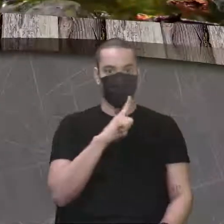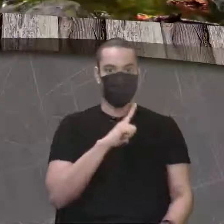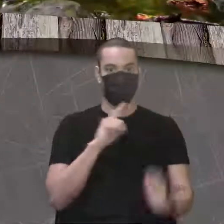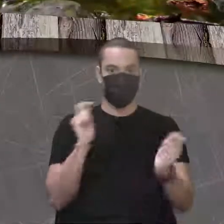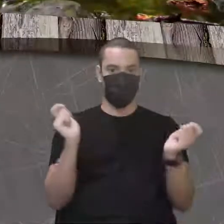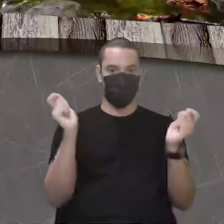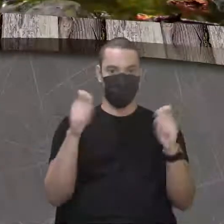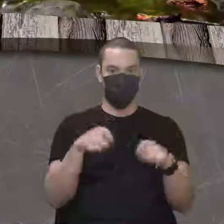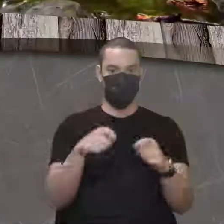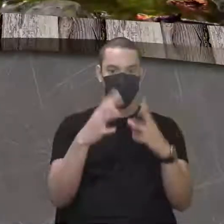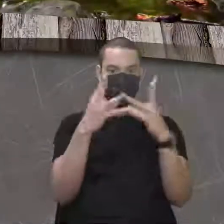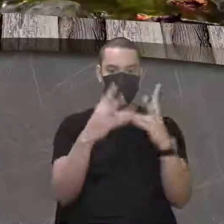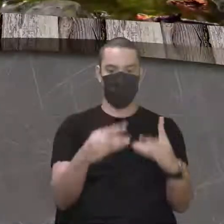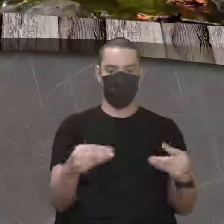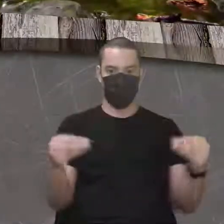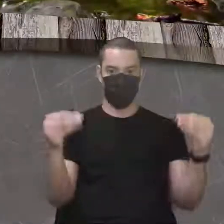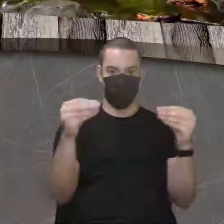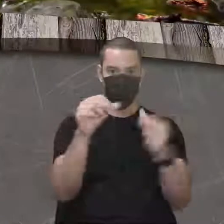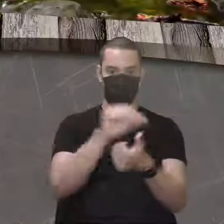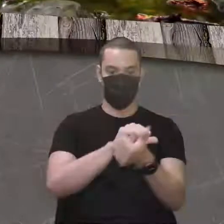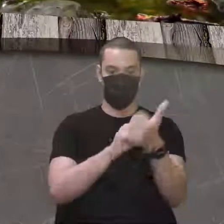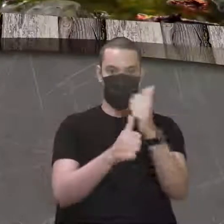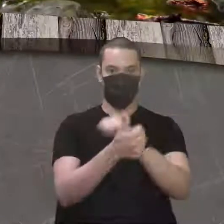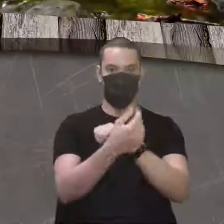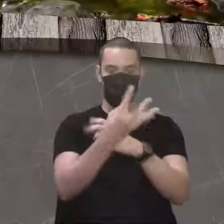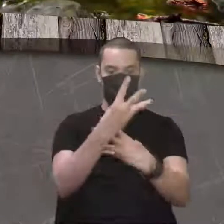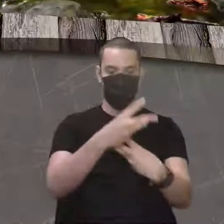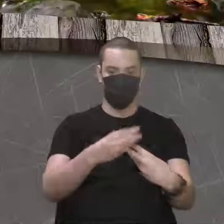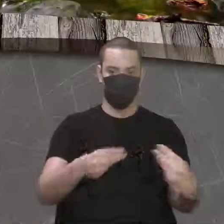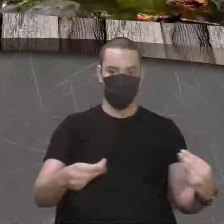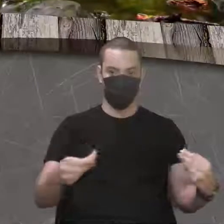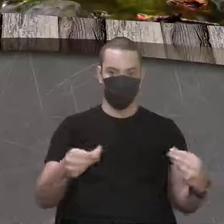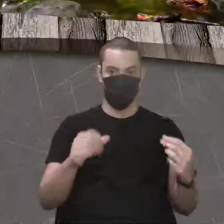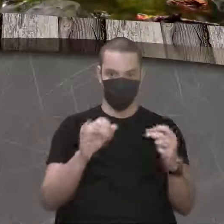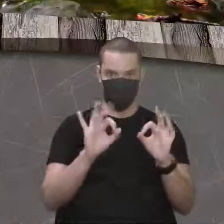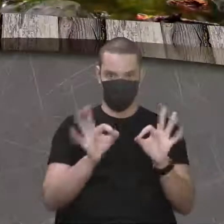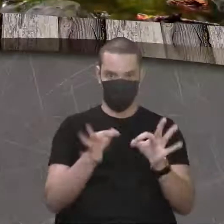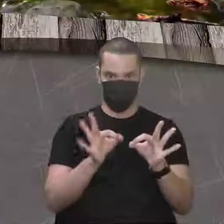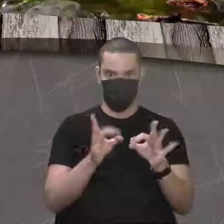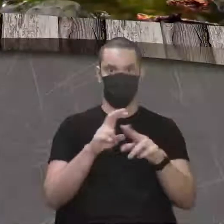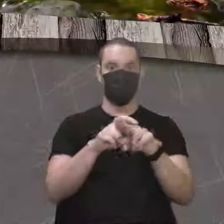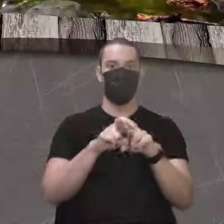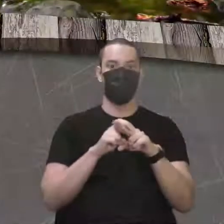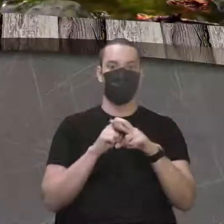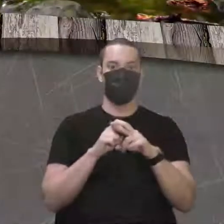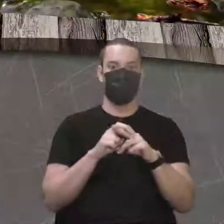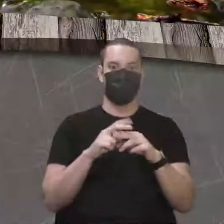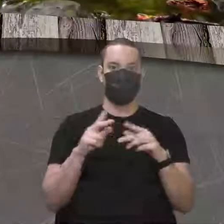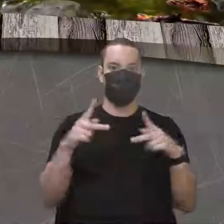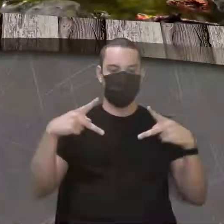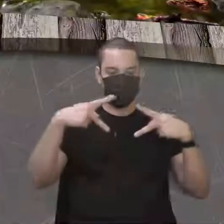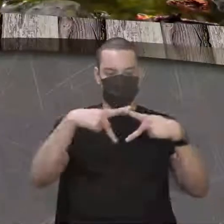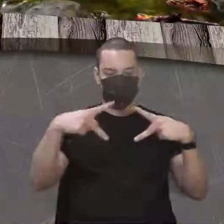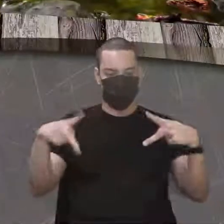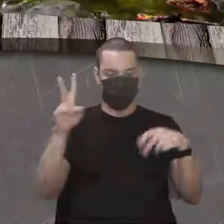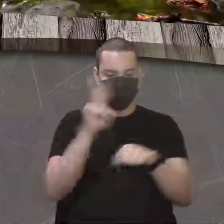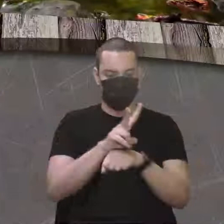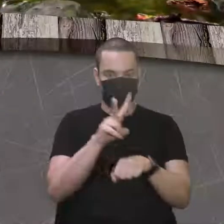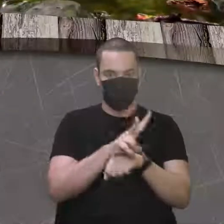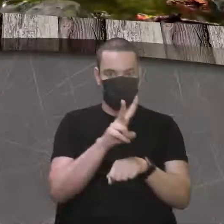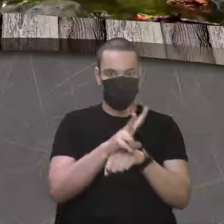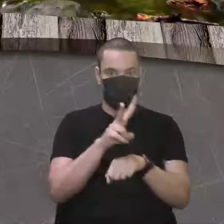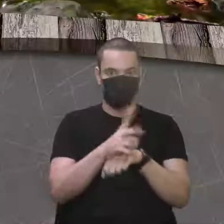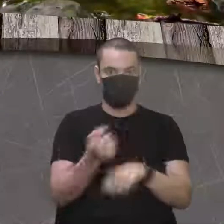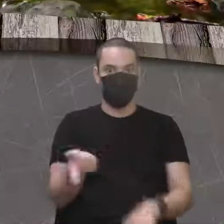de sofrer degeneração, se desnaturam. Então, aquela proteção foi desfeita quando eu